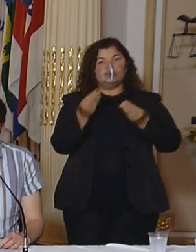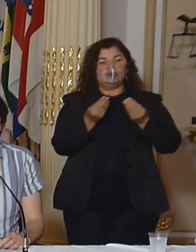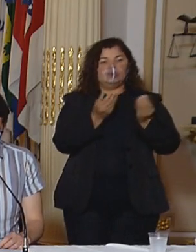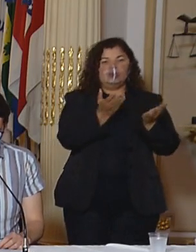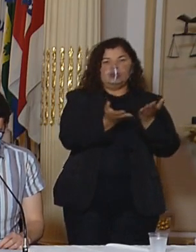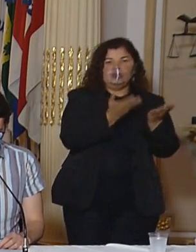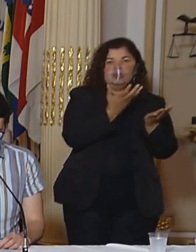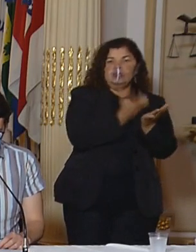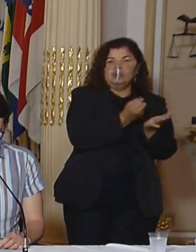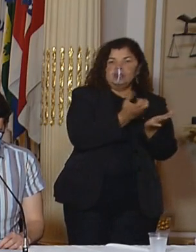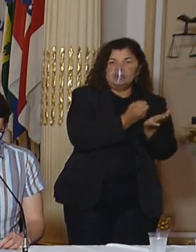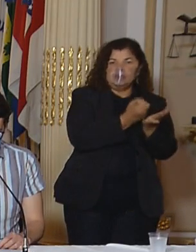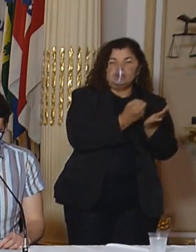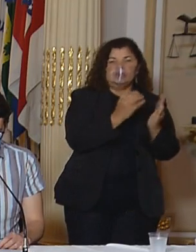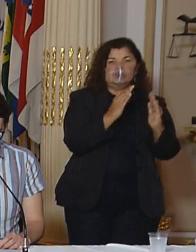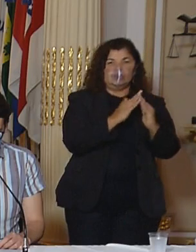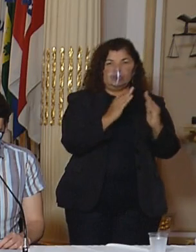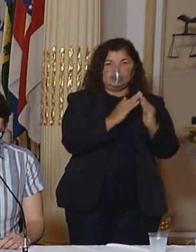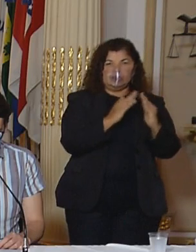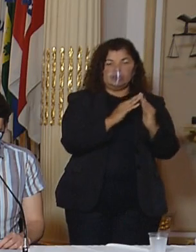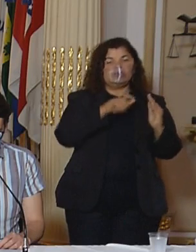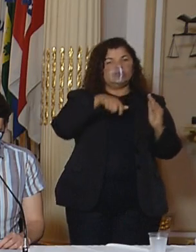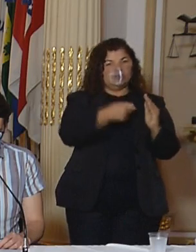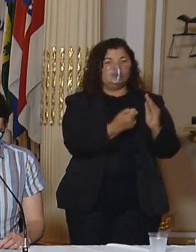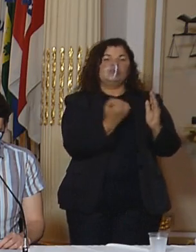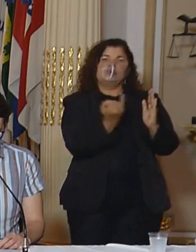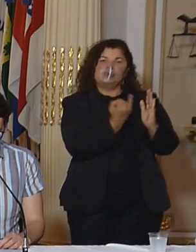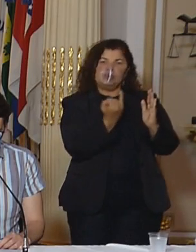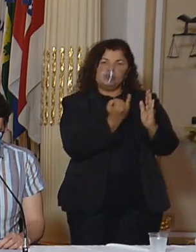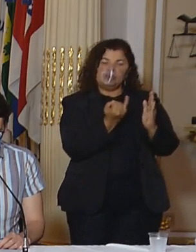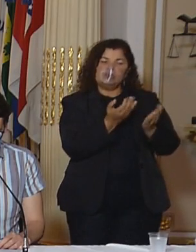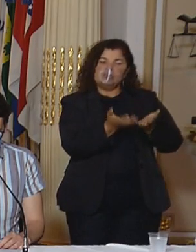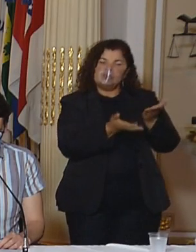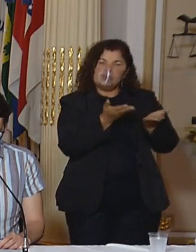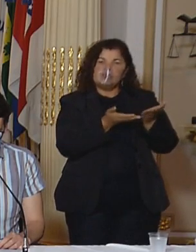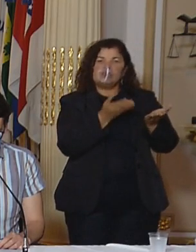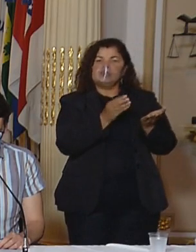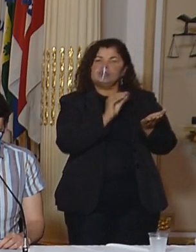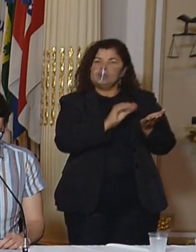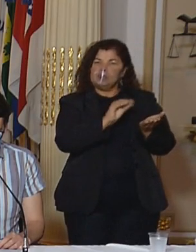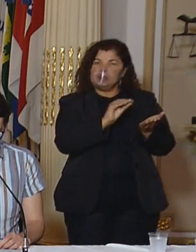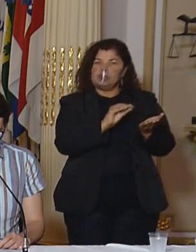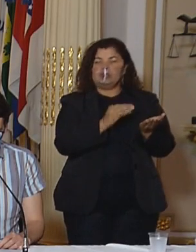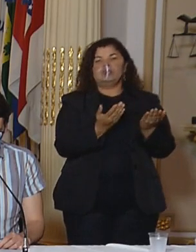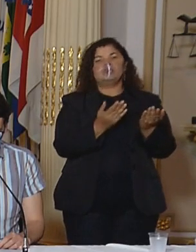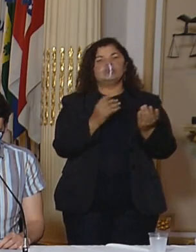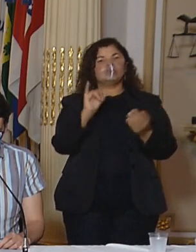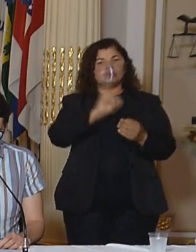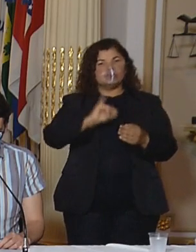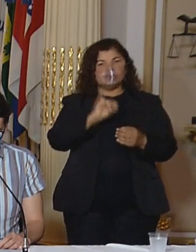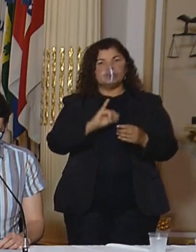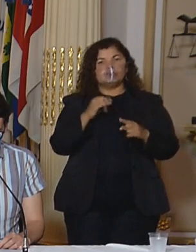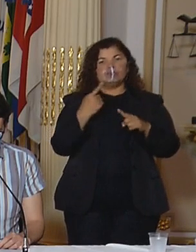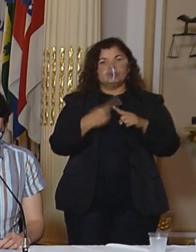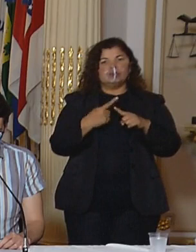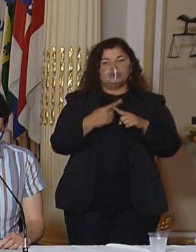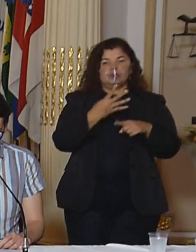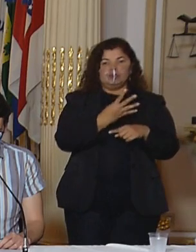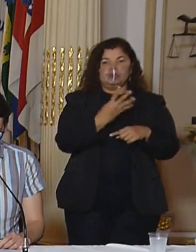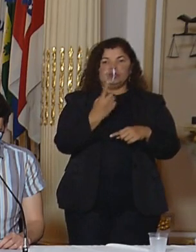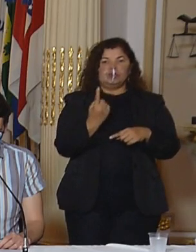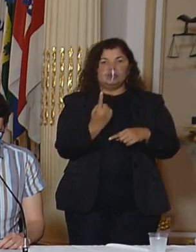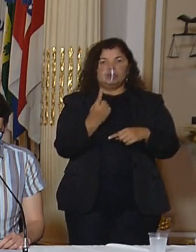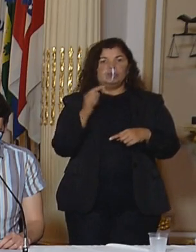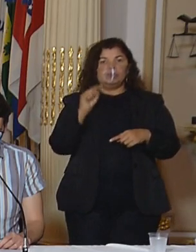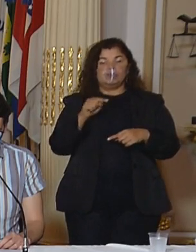Casa, que a gente sempre cita como um instrumento importante do cuidado, ele continua muito relevante, com 41.700